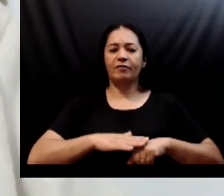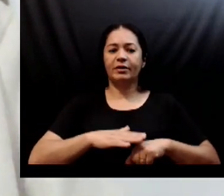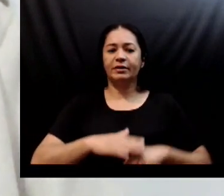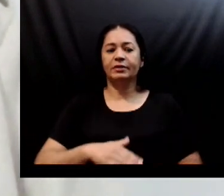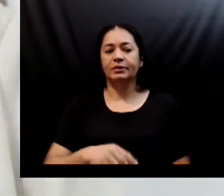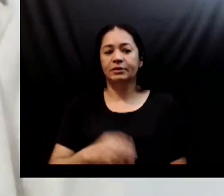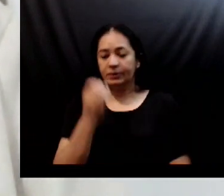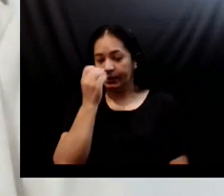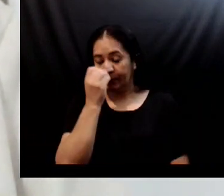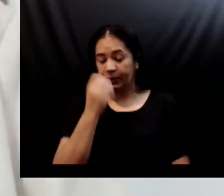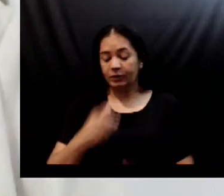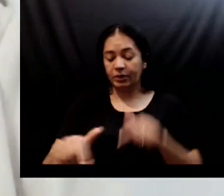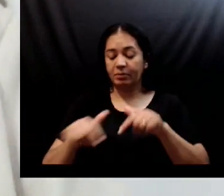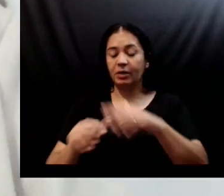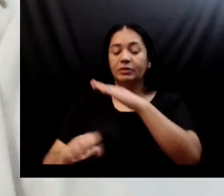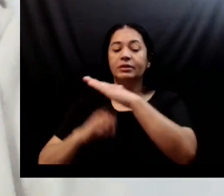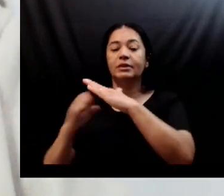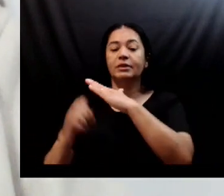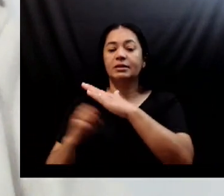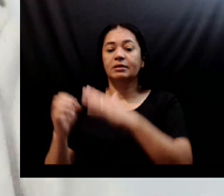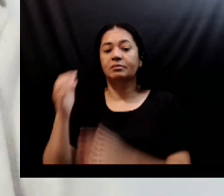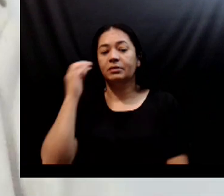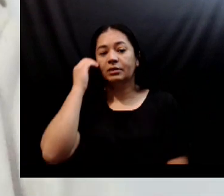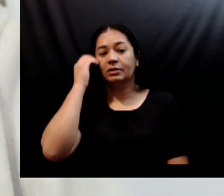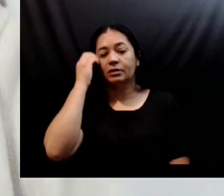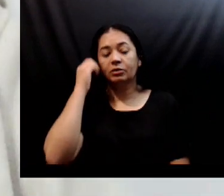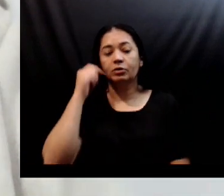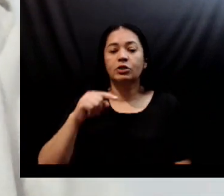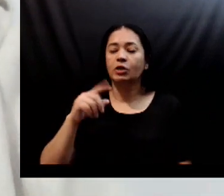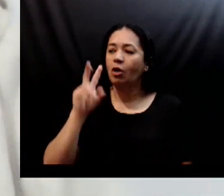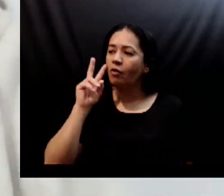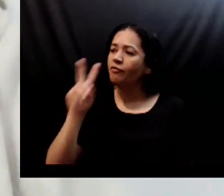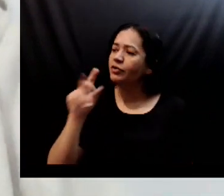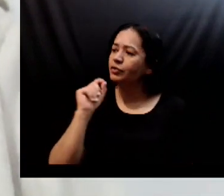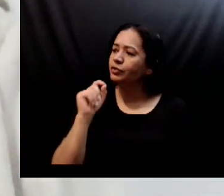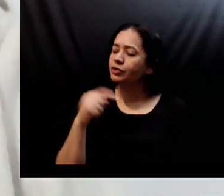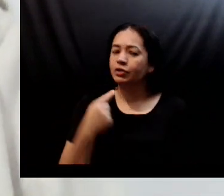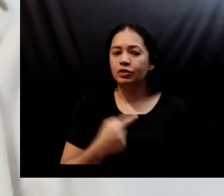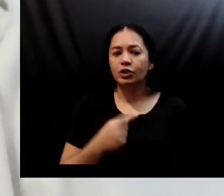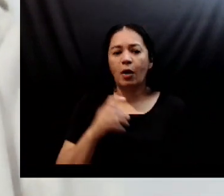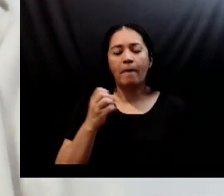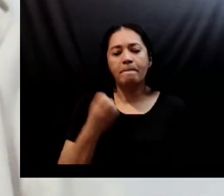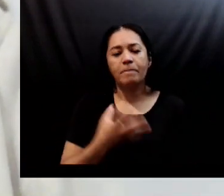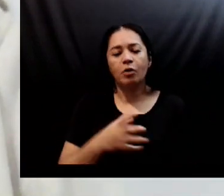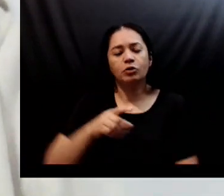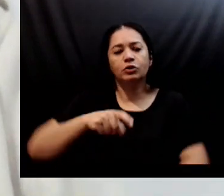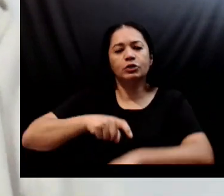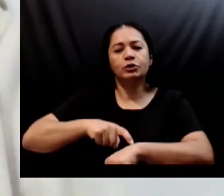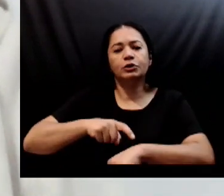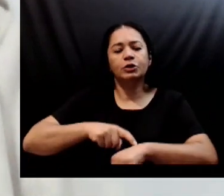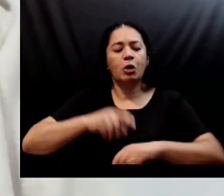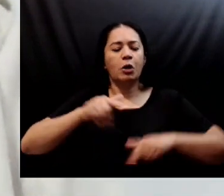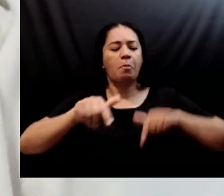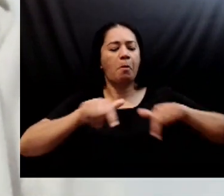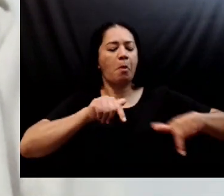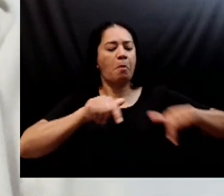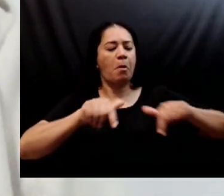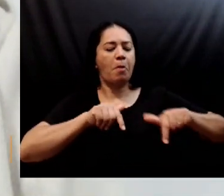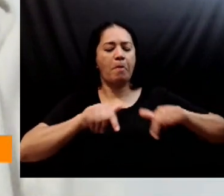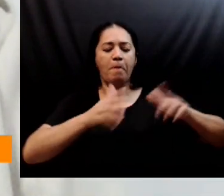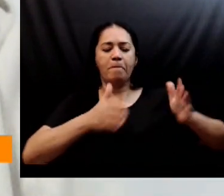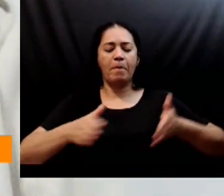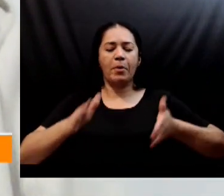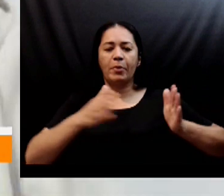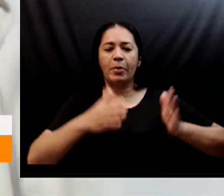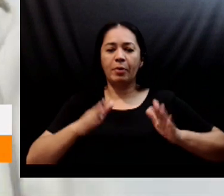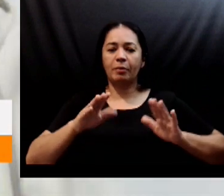empresas e o que eu mais vejo é isso, a gente só é bom quando está performando, quando está produzindo. Logo, ficar 30